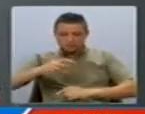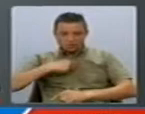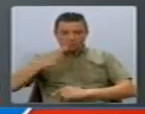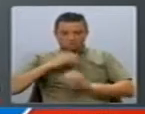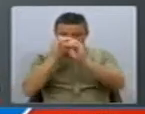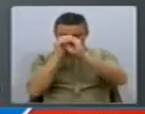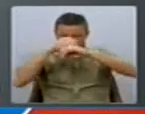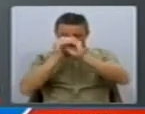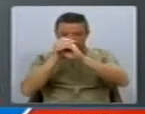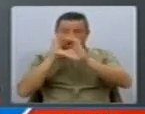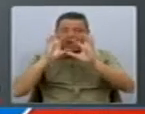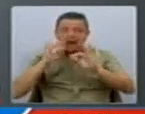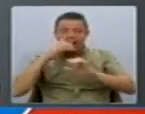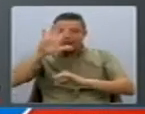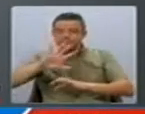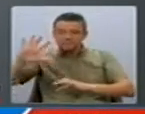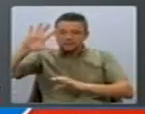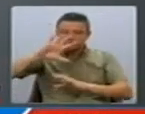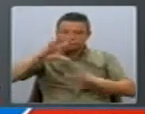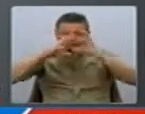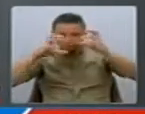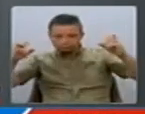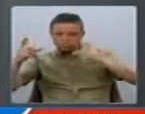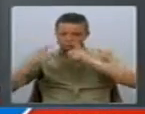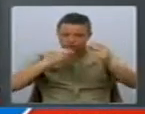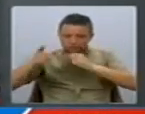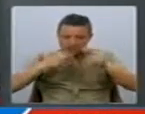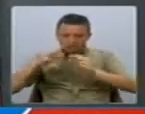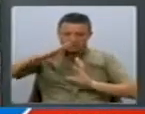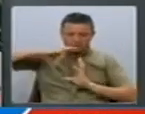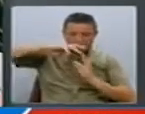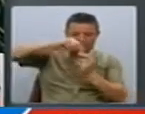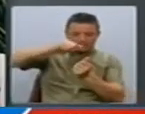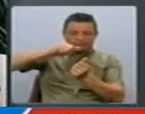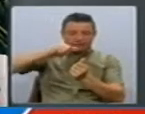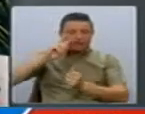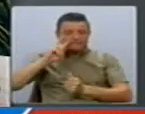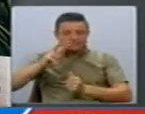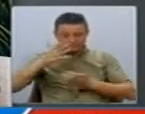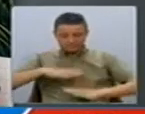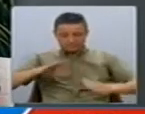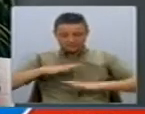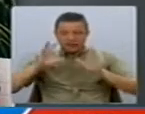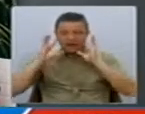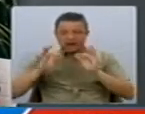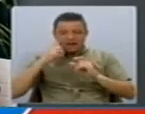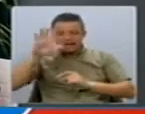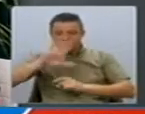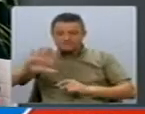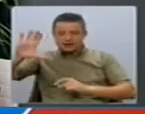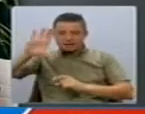telescópio espacial Hubble, imagens de nebulosas, imagens de estrelas, imagens da Terra. O que nós vimos há bocado foi um vestido, precisamente, de imagens de